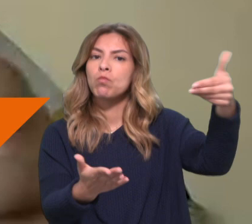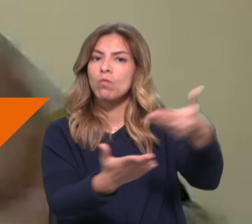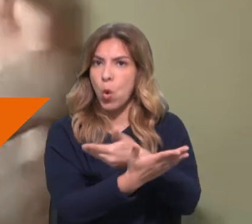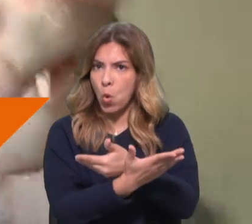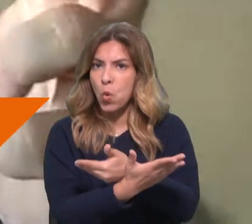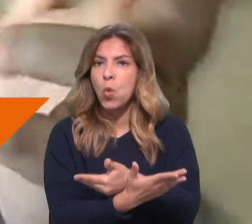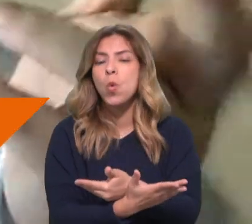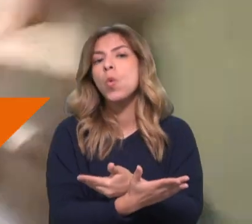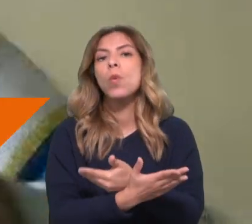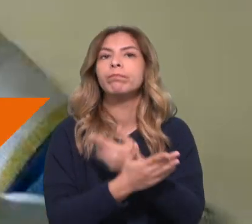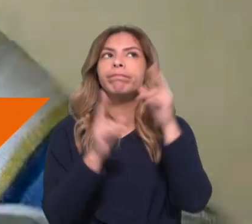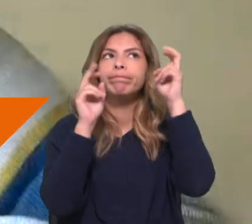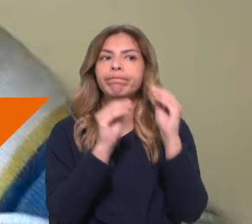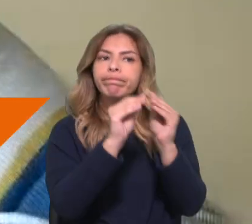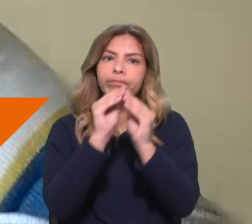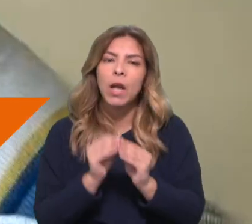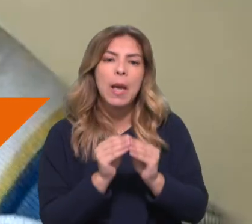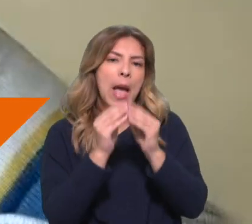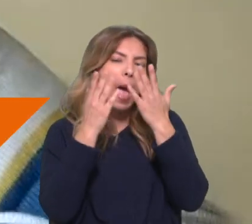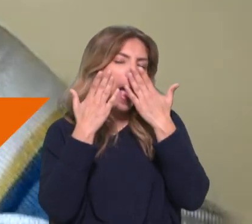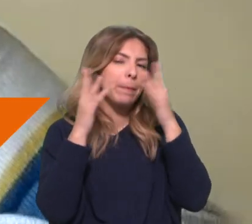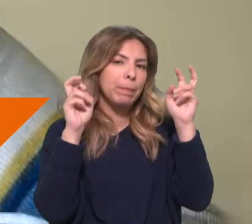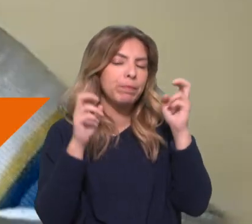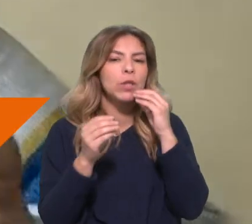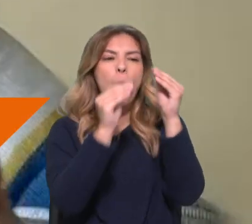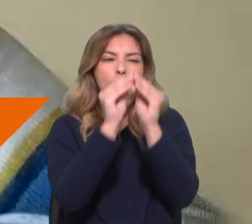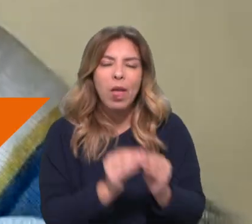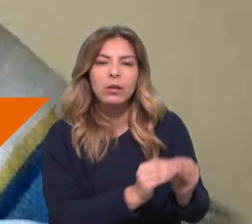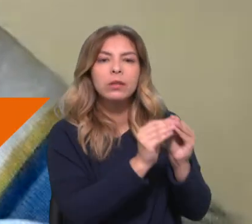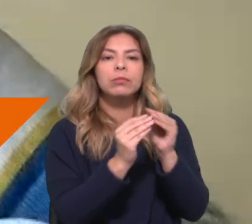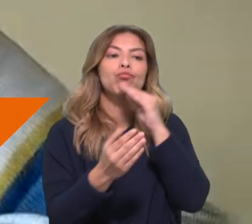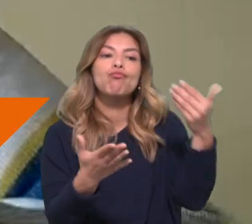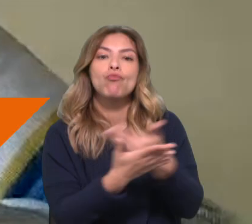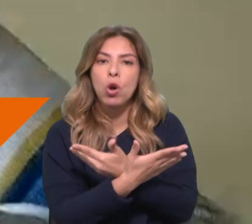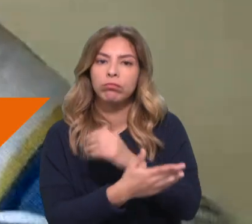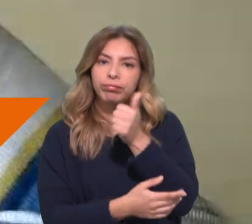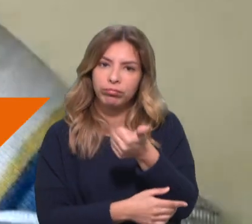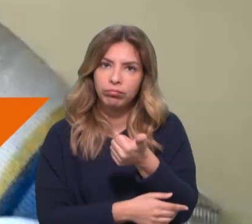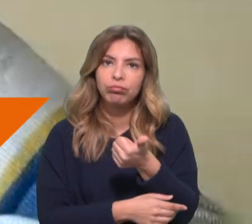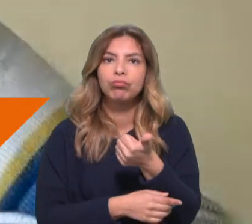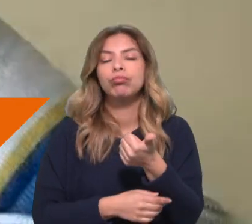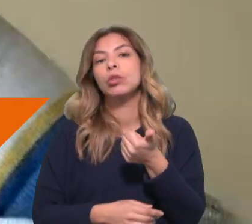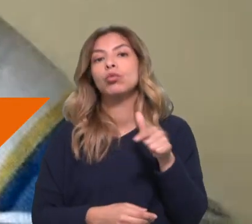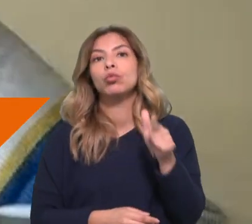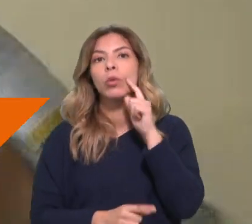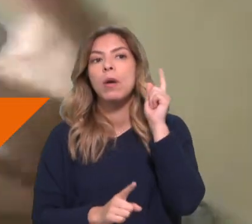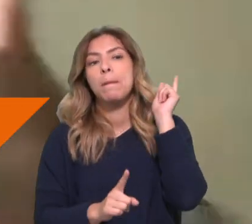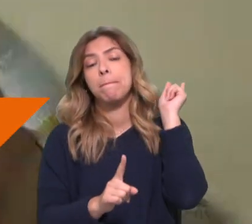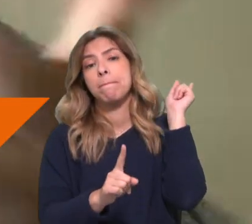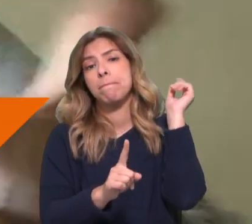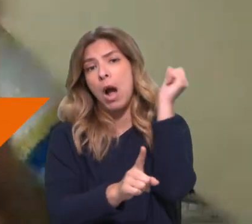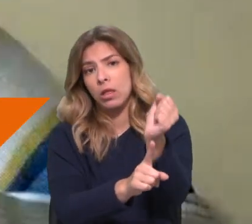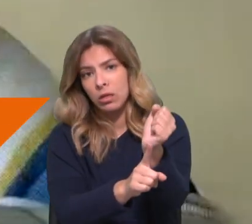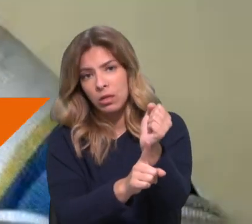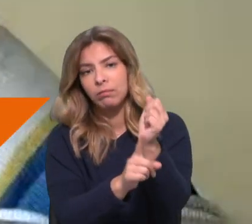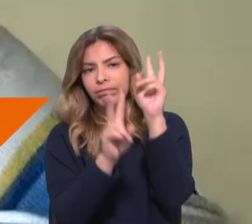então esse complô, vamos colocar assim, desta forma, para que seja levado a Pilatos para ser julgado, e